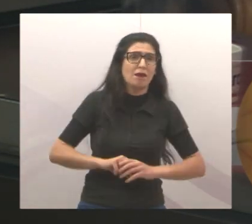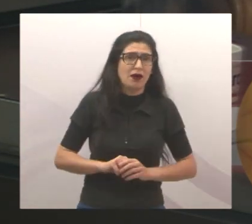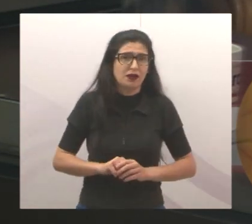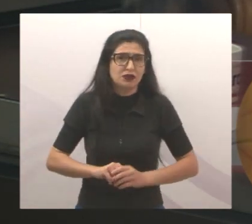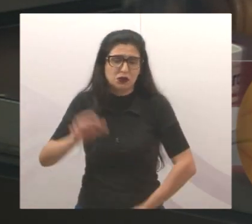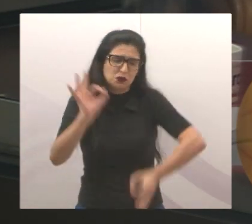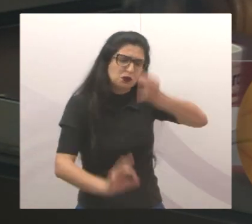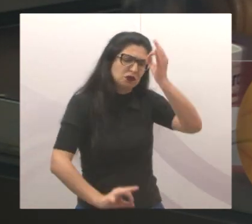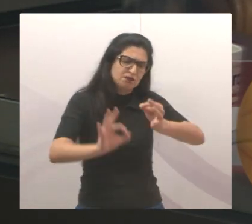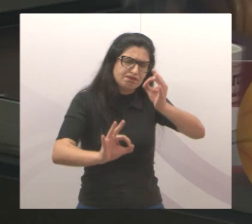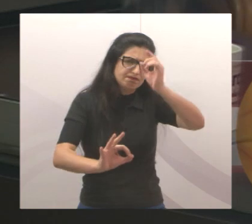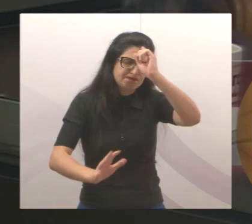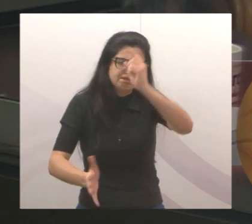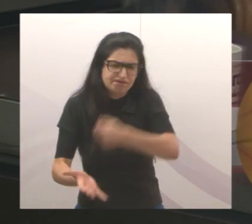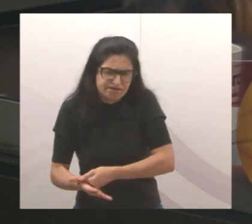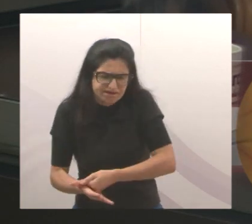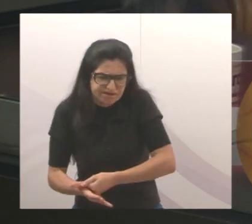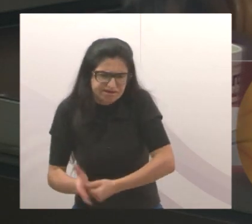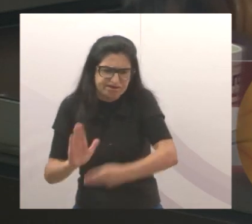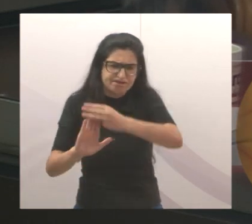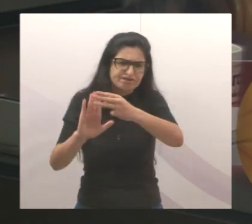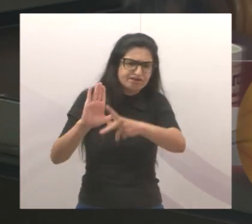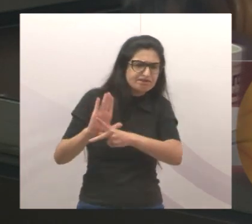essa questão de cassação.